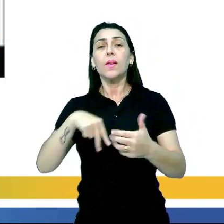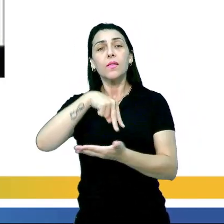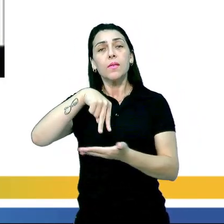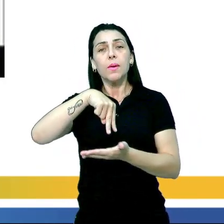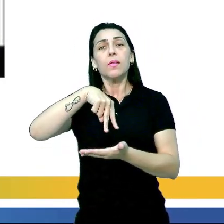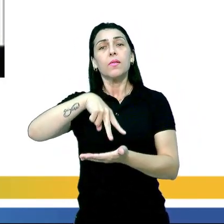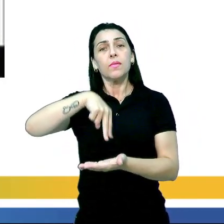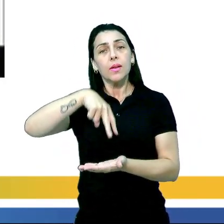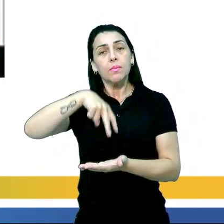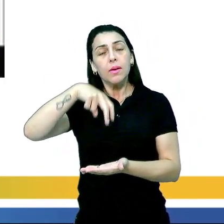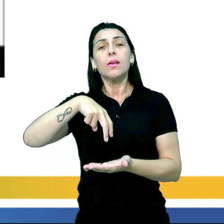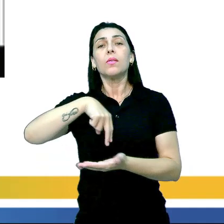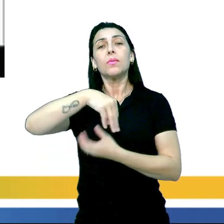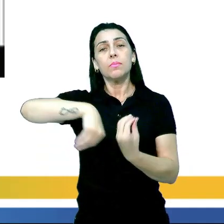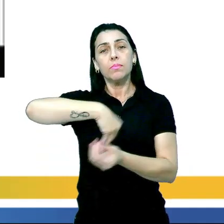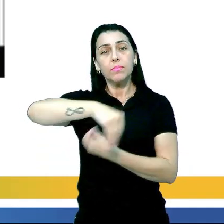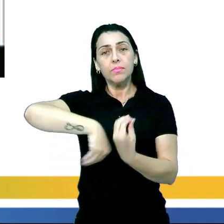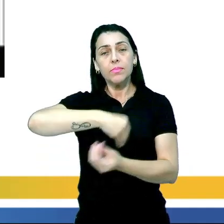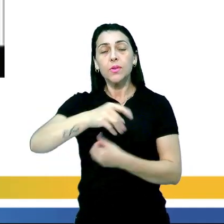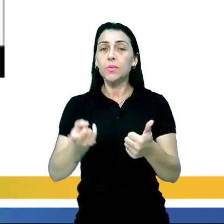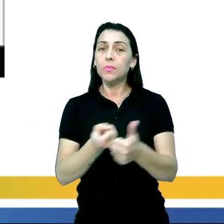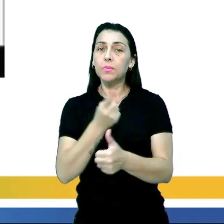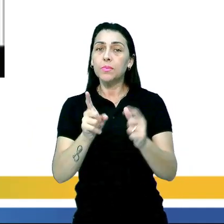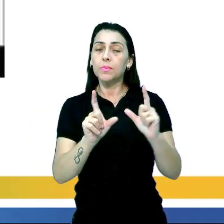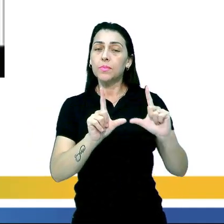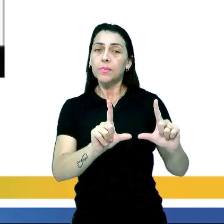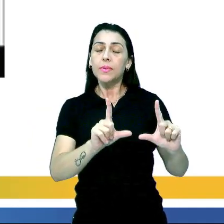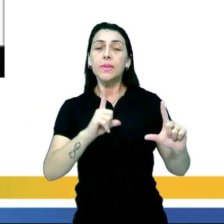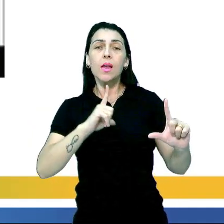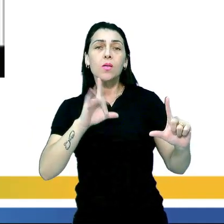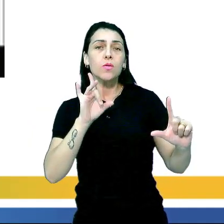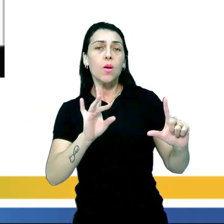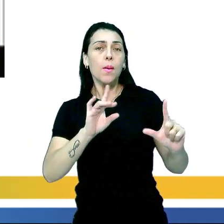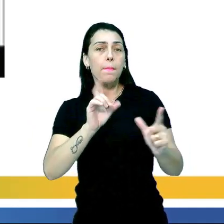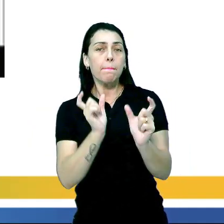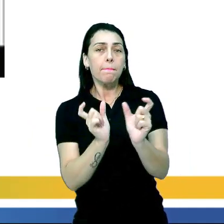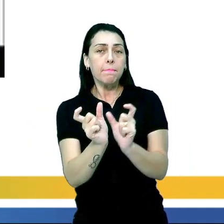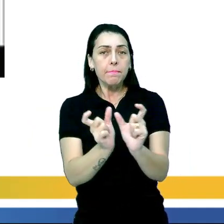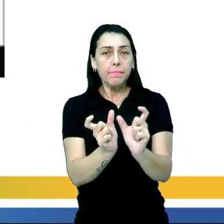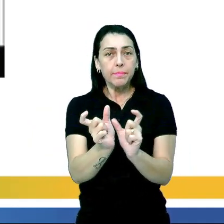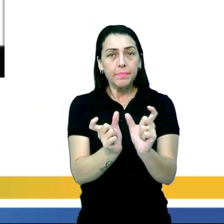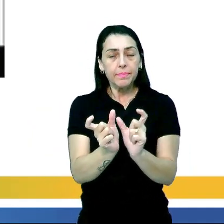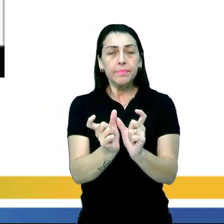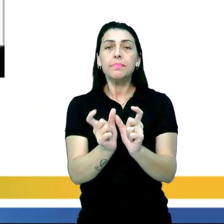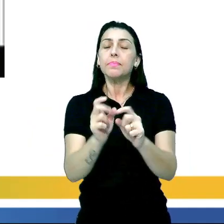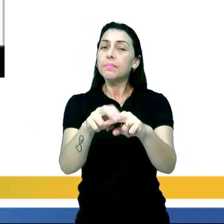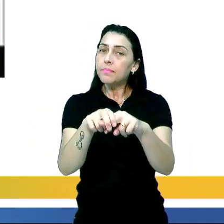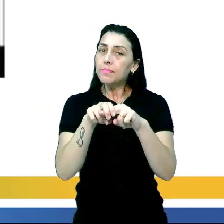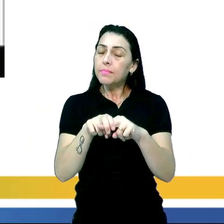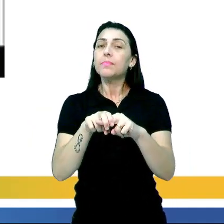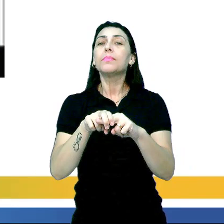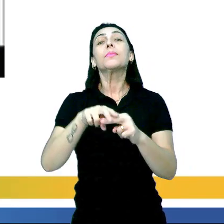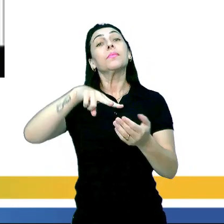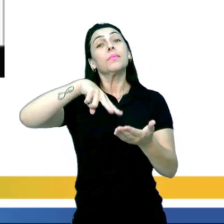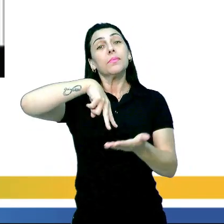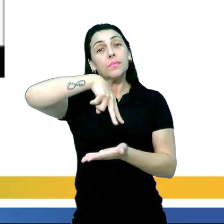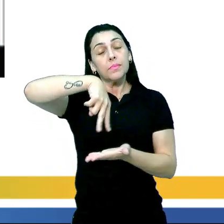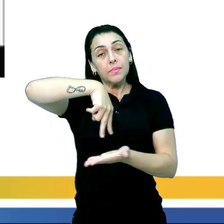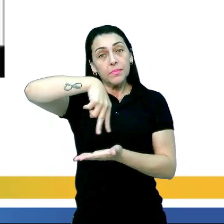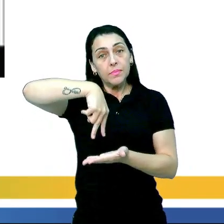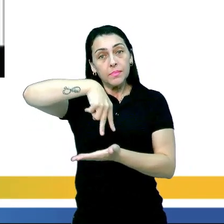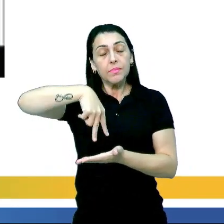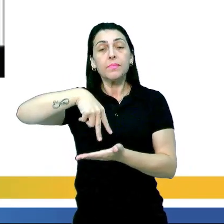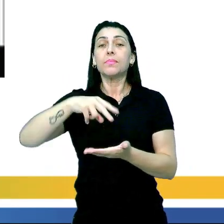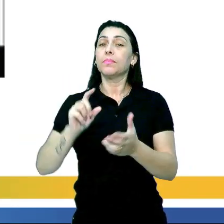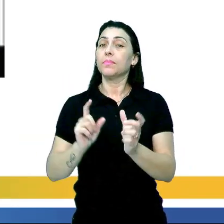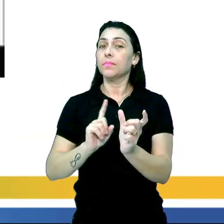não verbal e mista. No primeiro quadrinho nós temos somente palavras, e aí por isso linguagem verbal. No